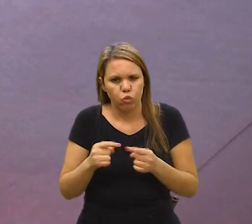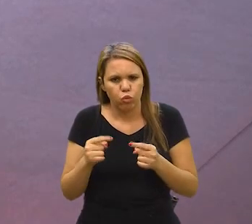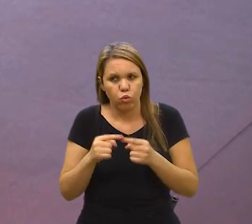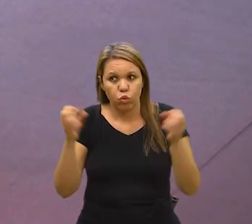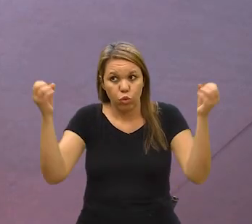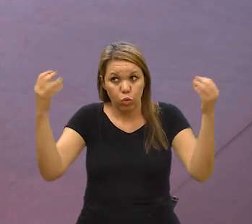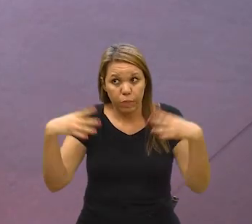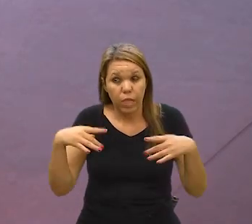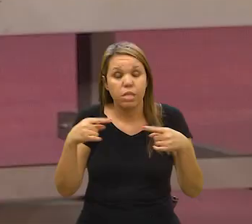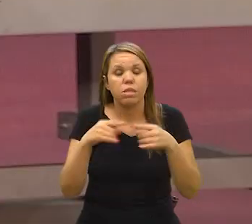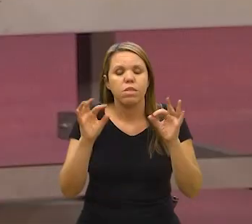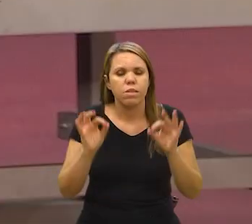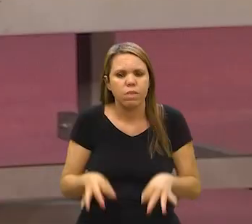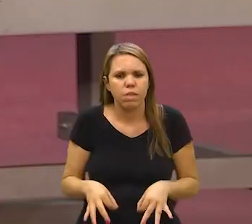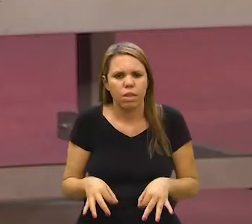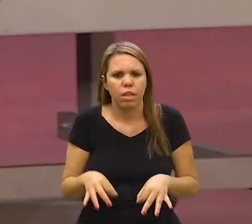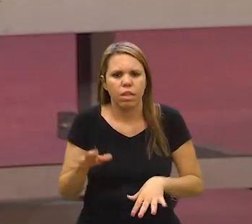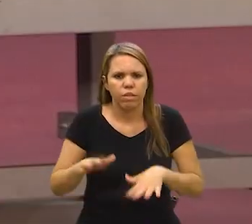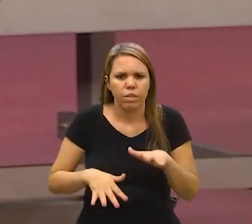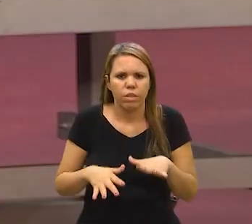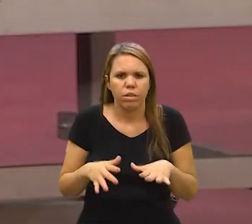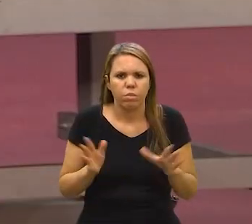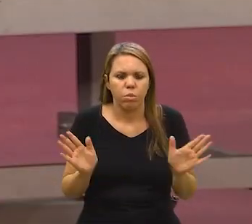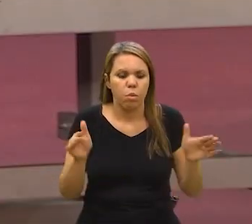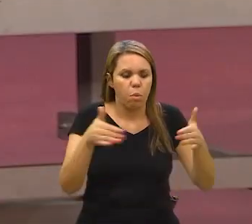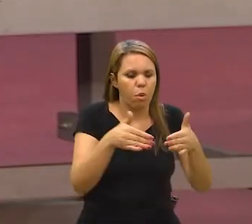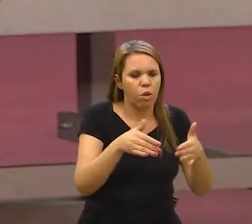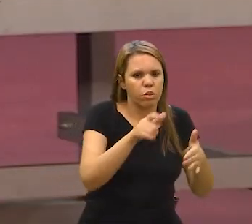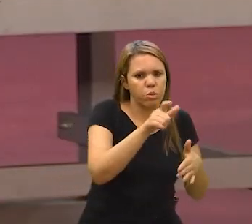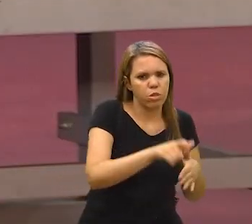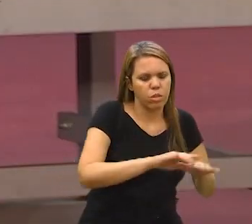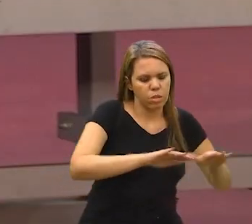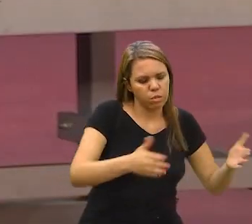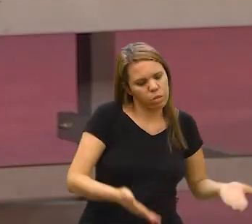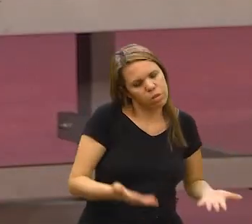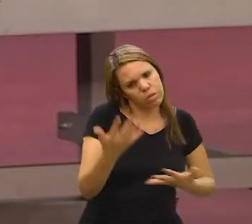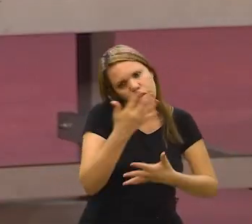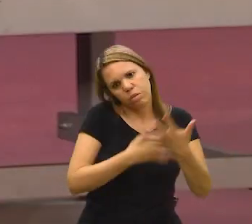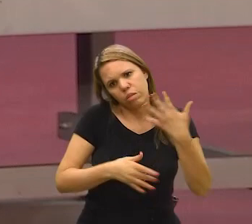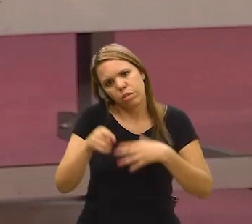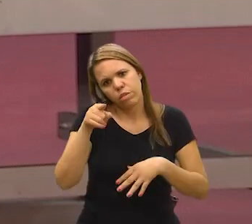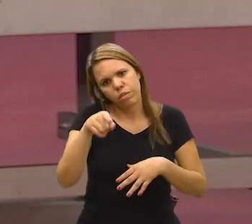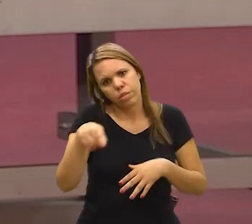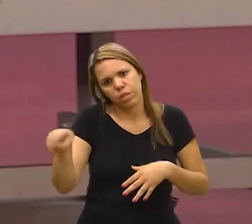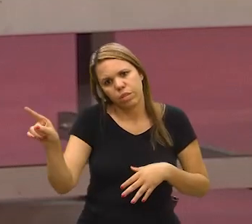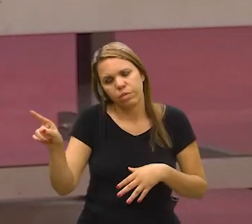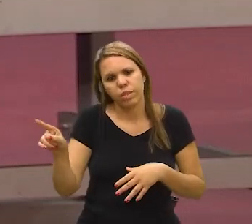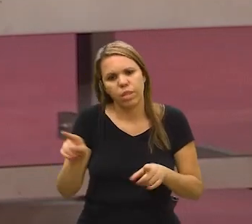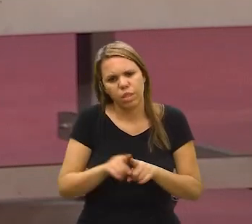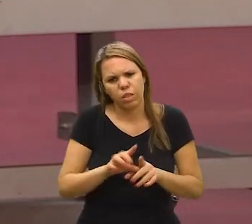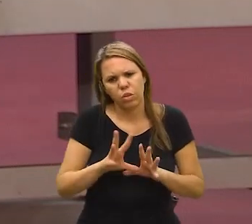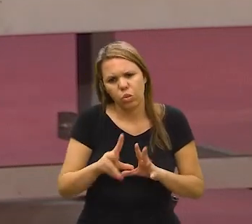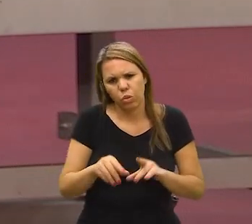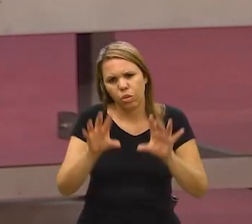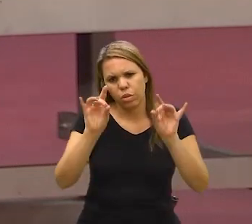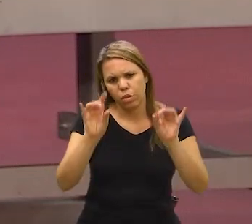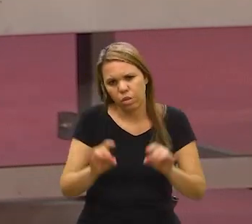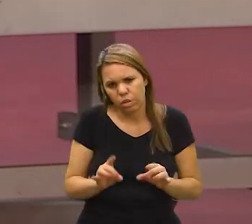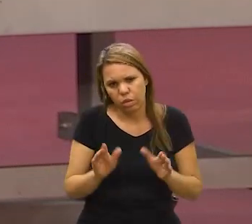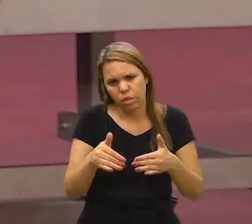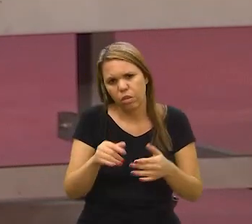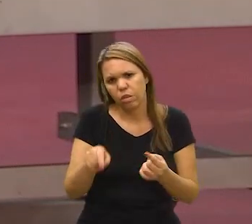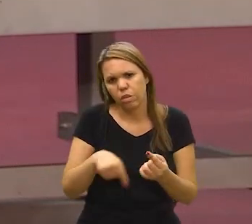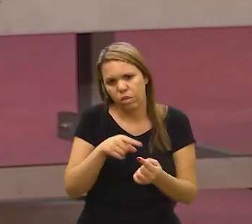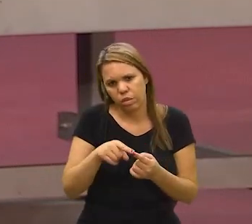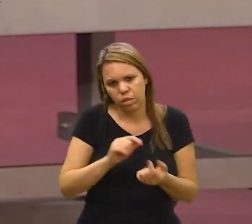com a iluminação certa. A iluminação às vezes não pode ser tão virada em cima da mesa porque atrapalha quando você vai para sacar. Tem todas umas